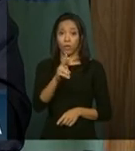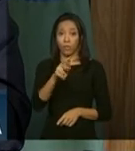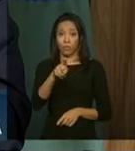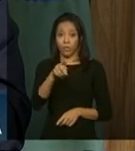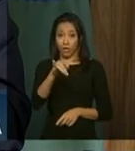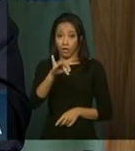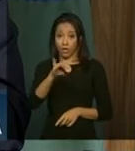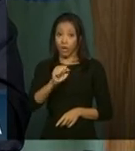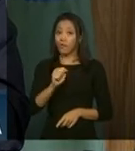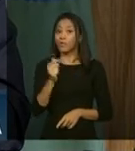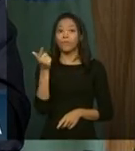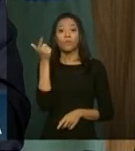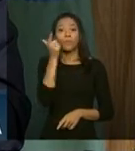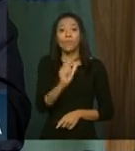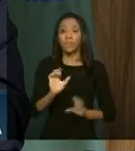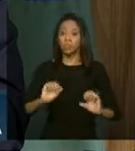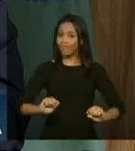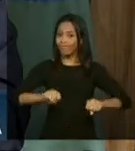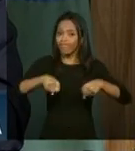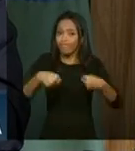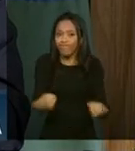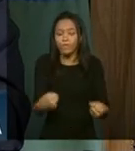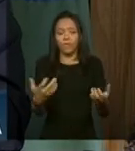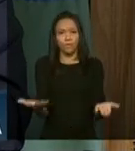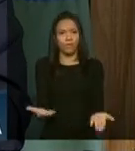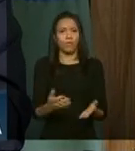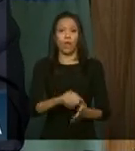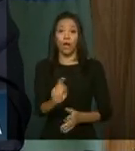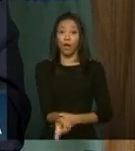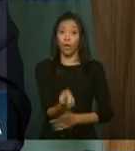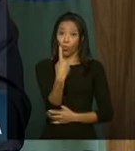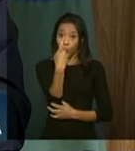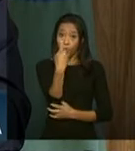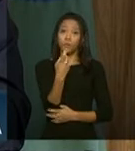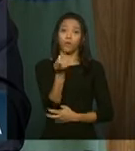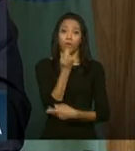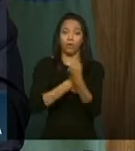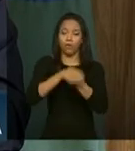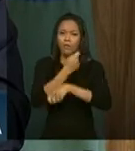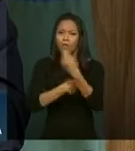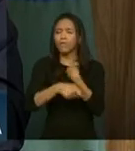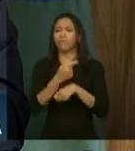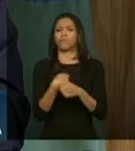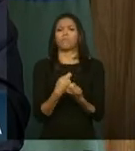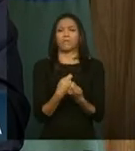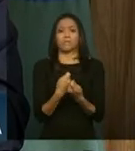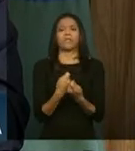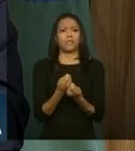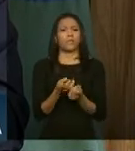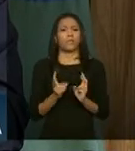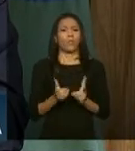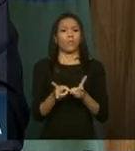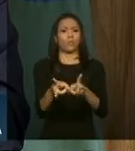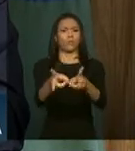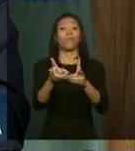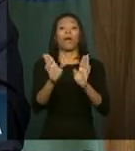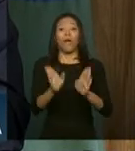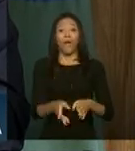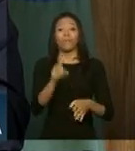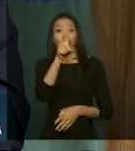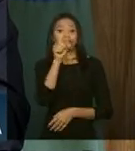a zero. E a única economia que fez um movimento importante, mas ainda a ver se vai se consolidar, a economia